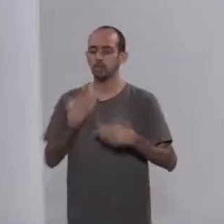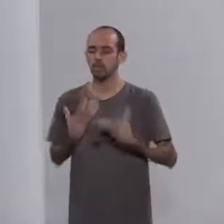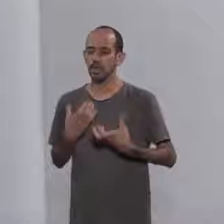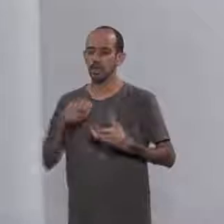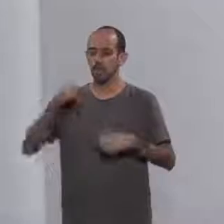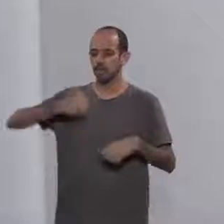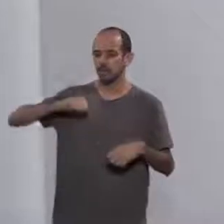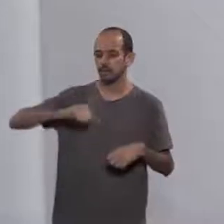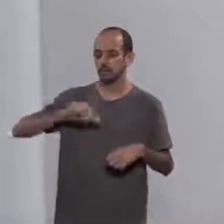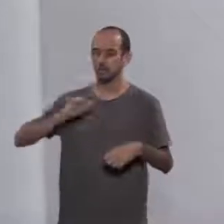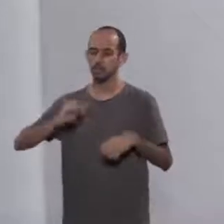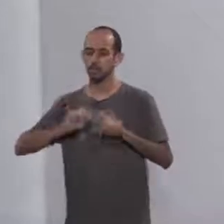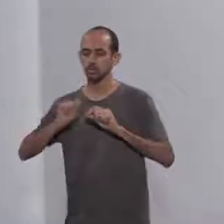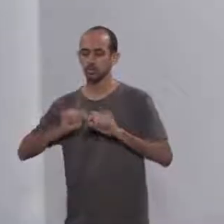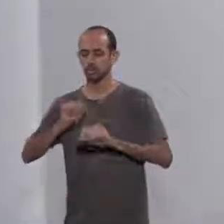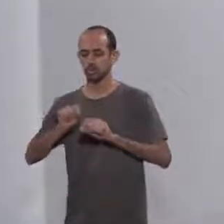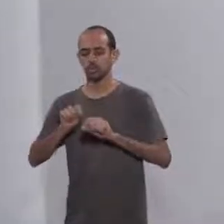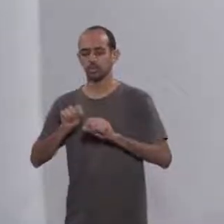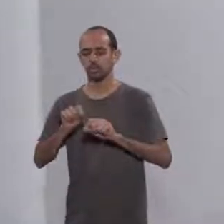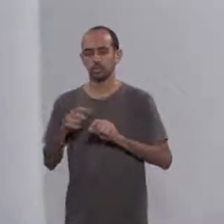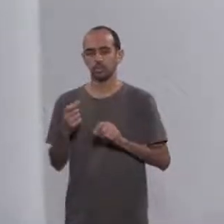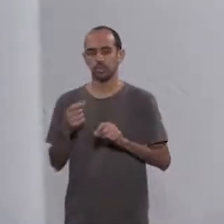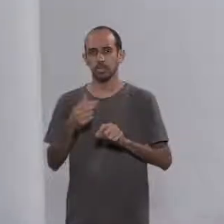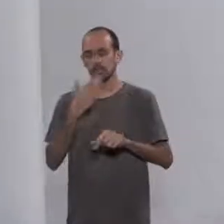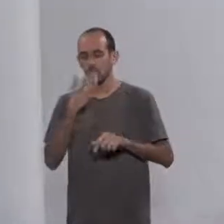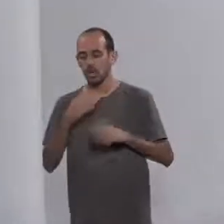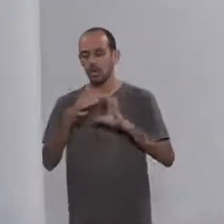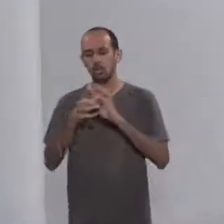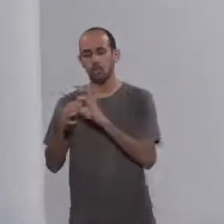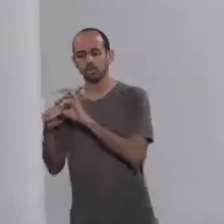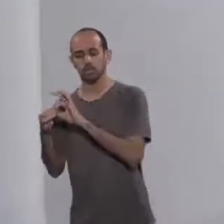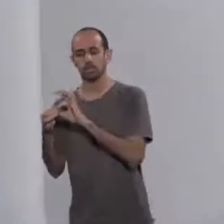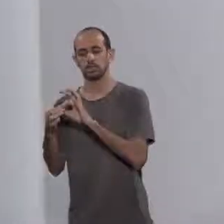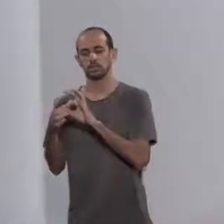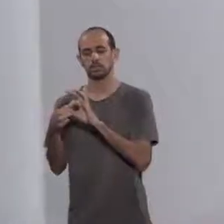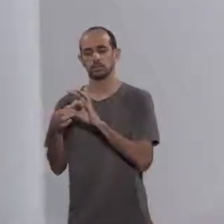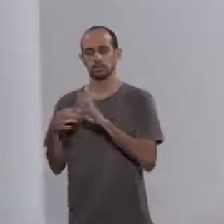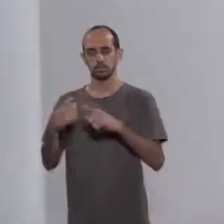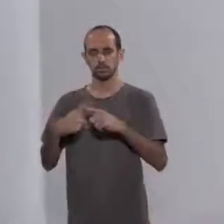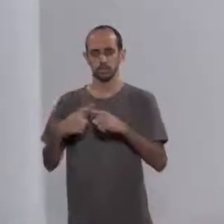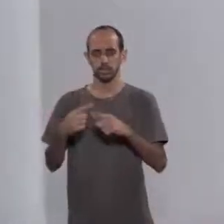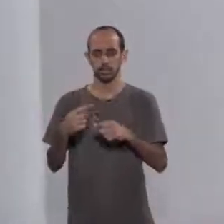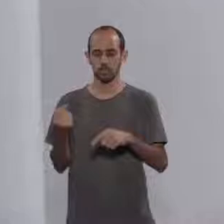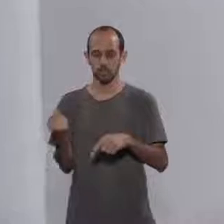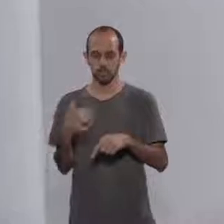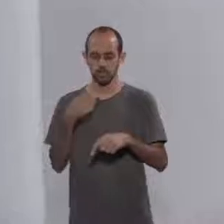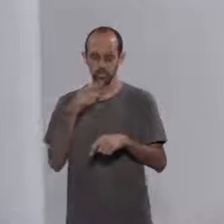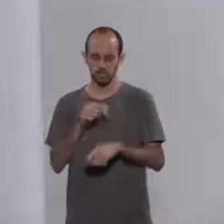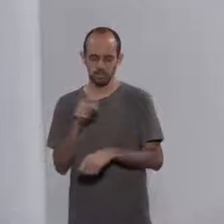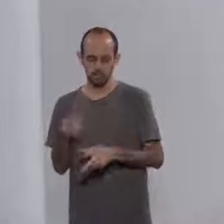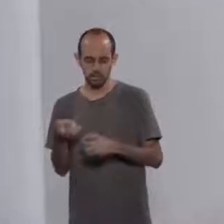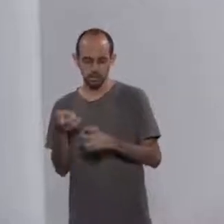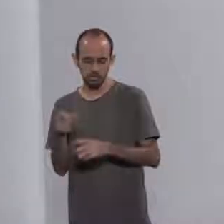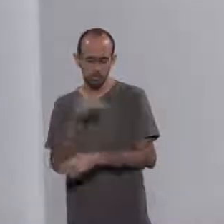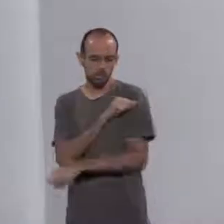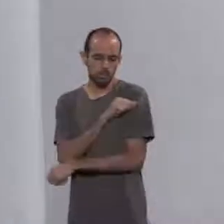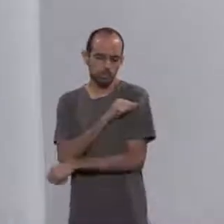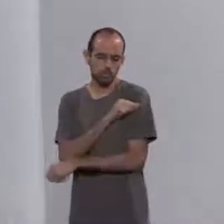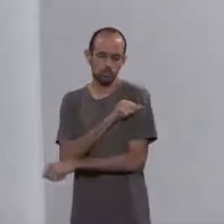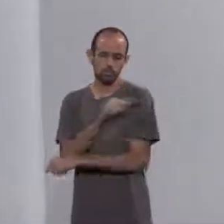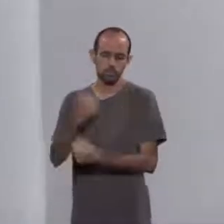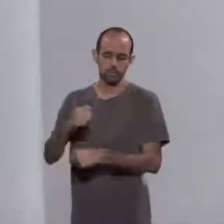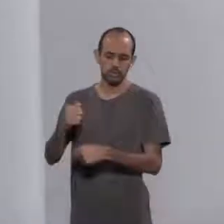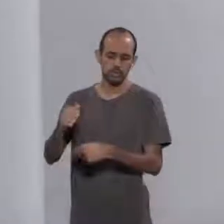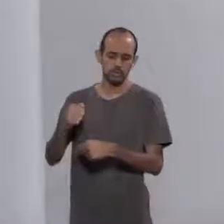que contexto essa avaliação ela está se dando? Porque quando a gente coloca que o aluno ele tem que corresponder às